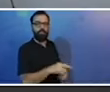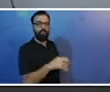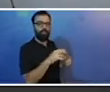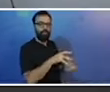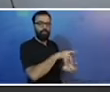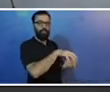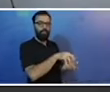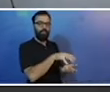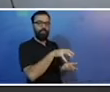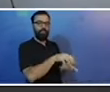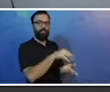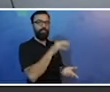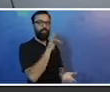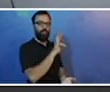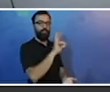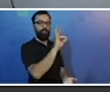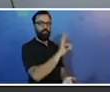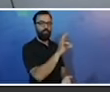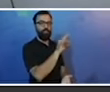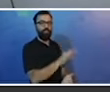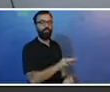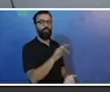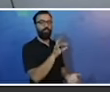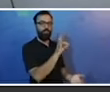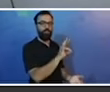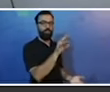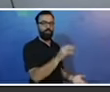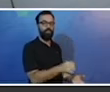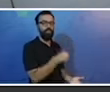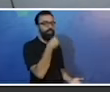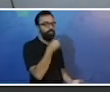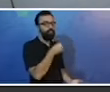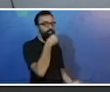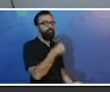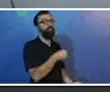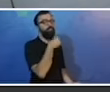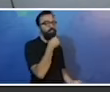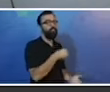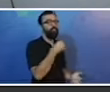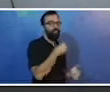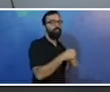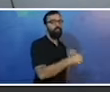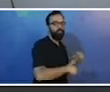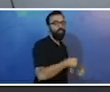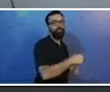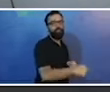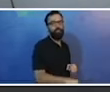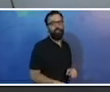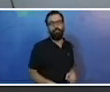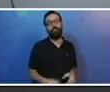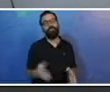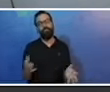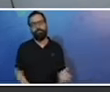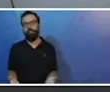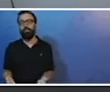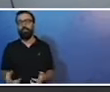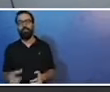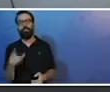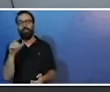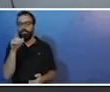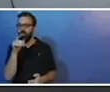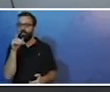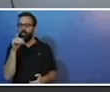na aranha aranha na mosca a mosca na velha e a velha f e